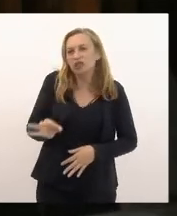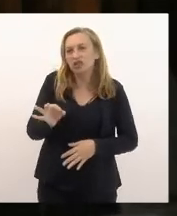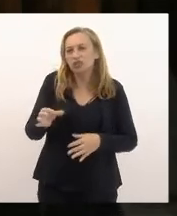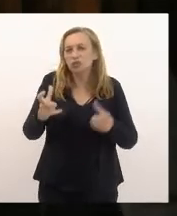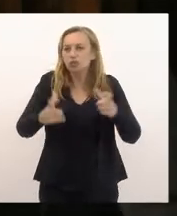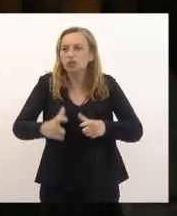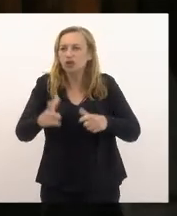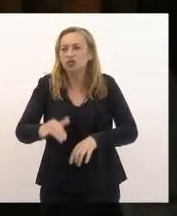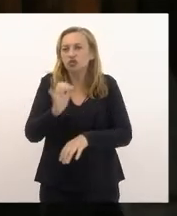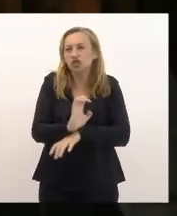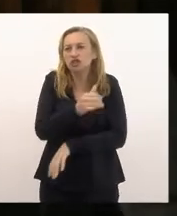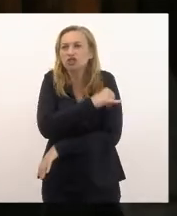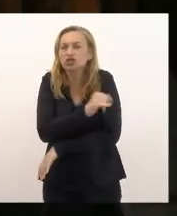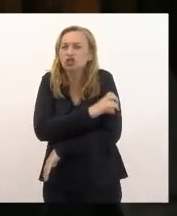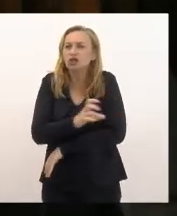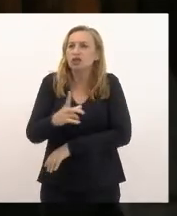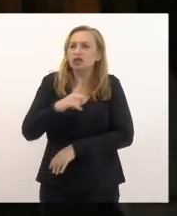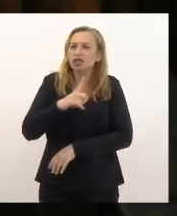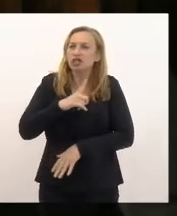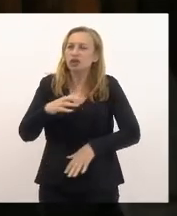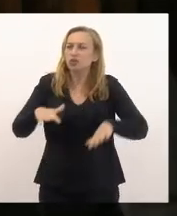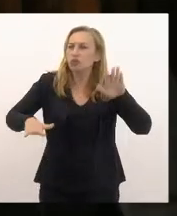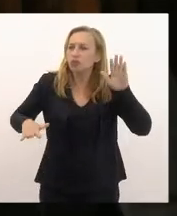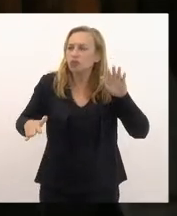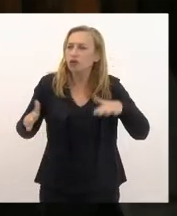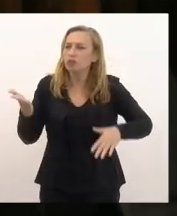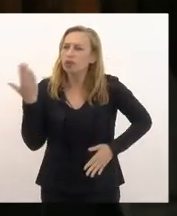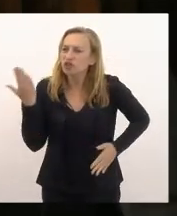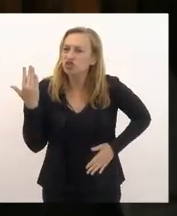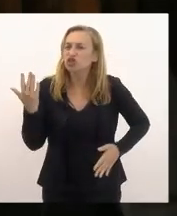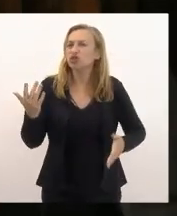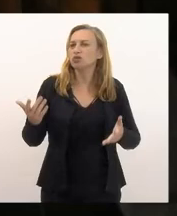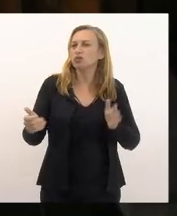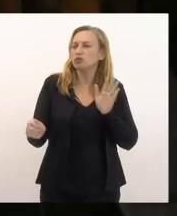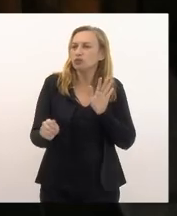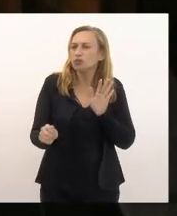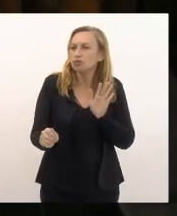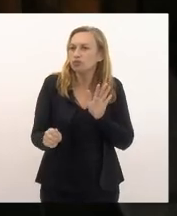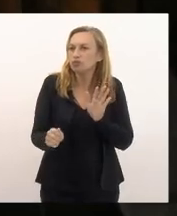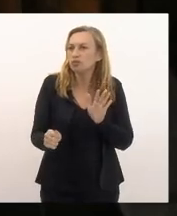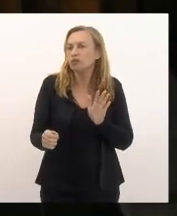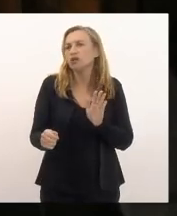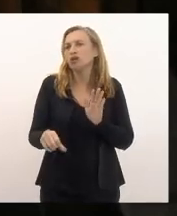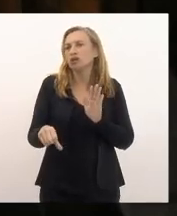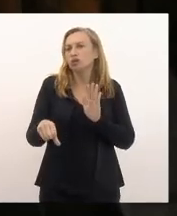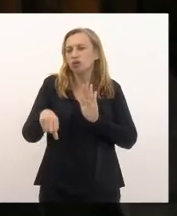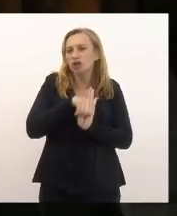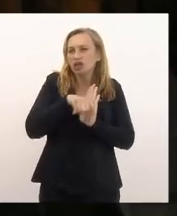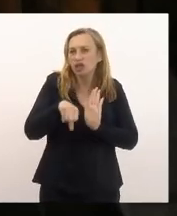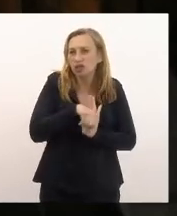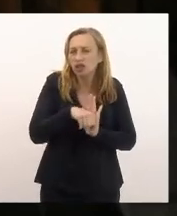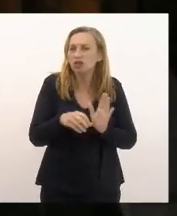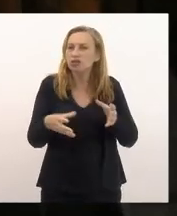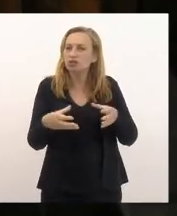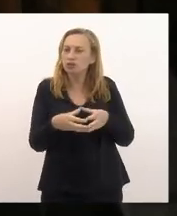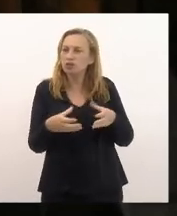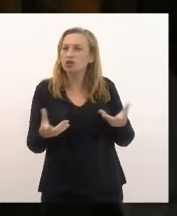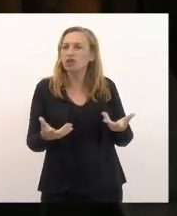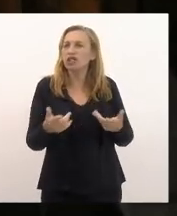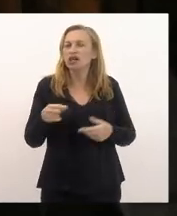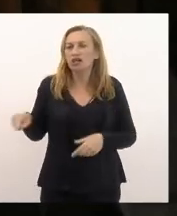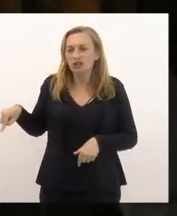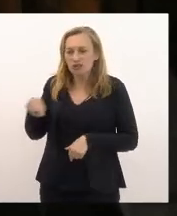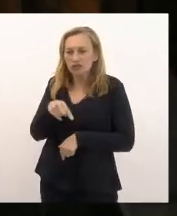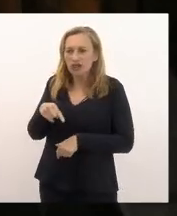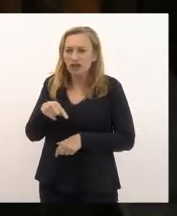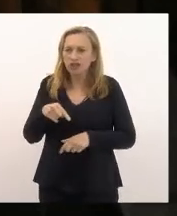de Janeiro é ocupado pelo narcoterror, pelo crime organizado. Esses indivíduos vêm para o